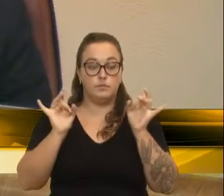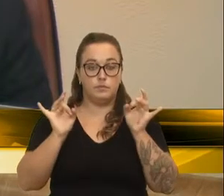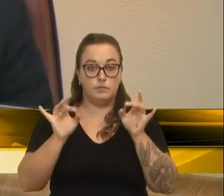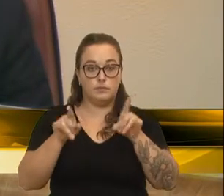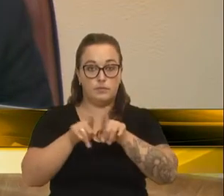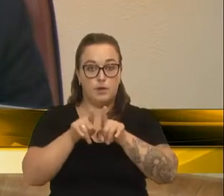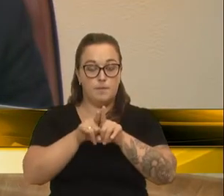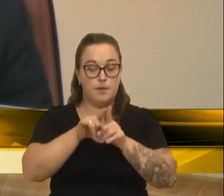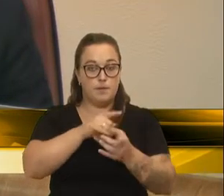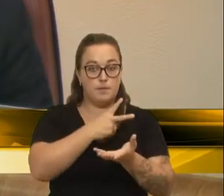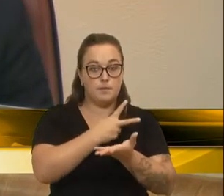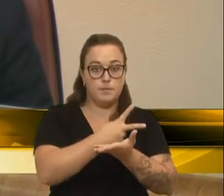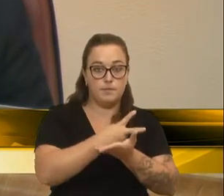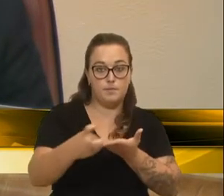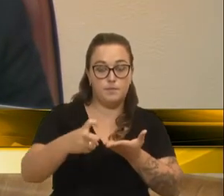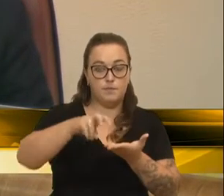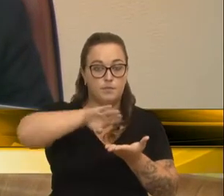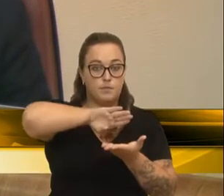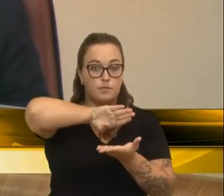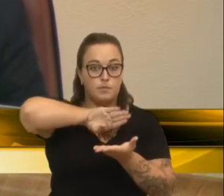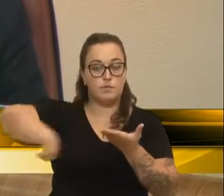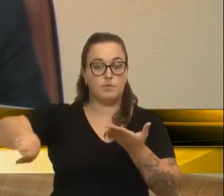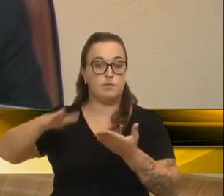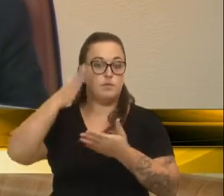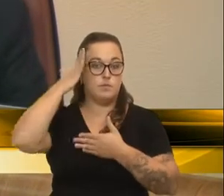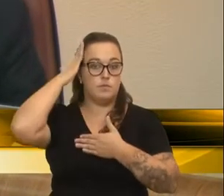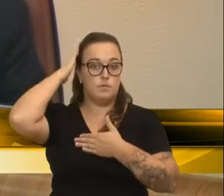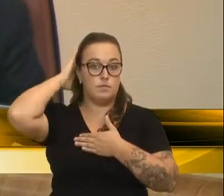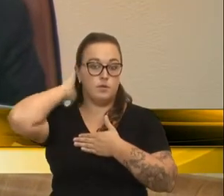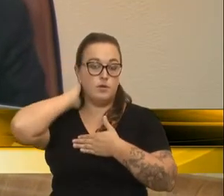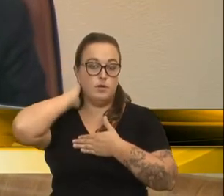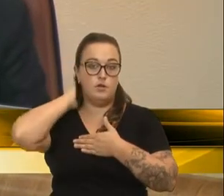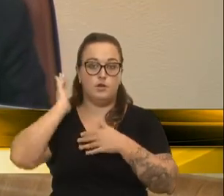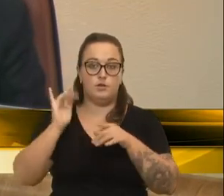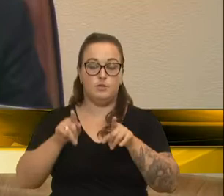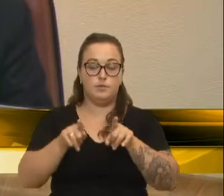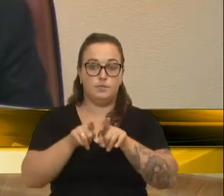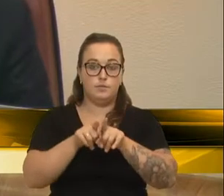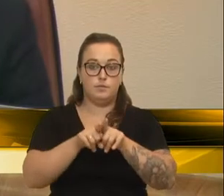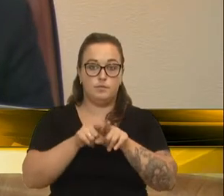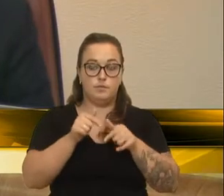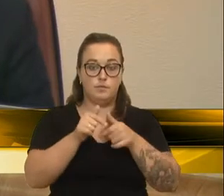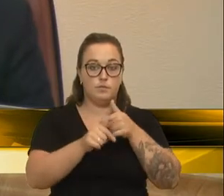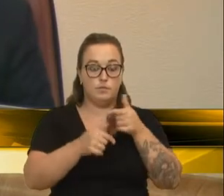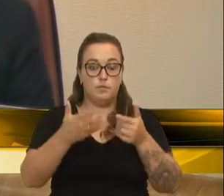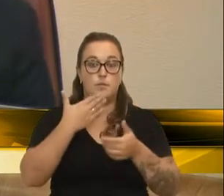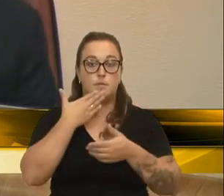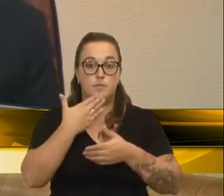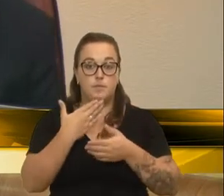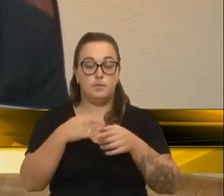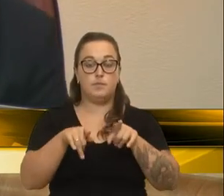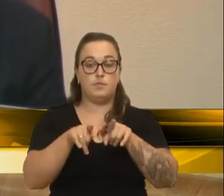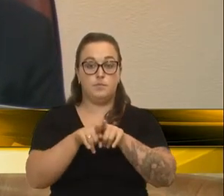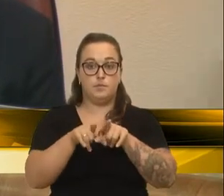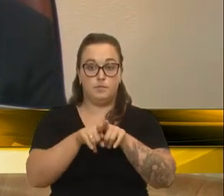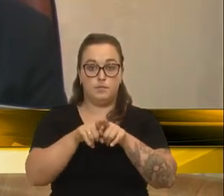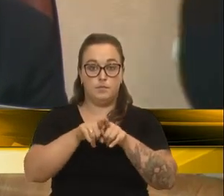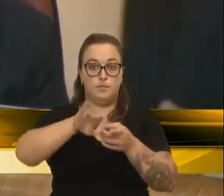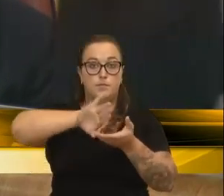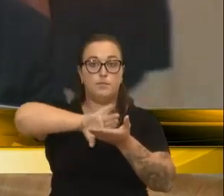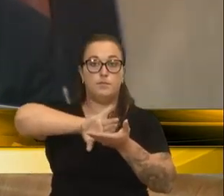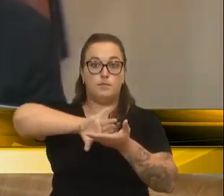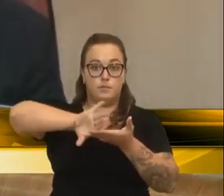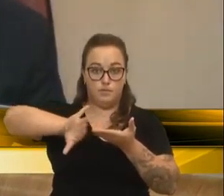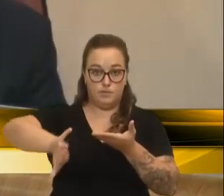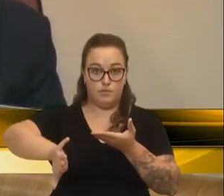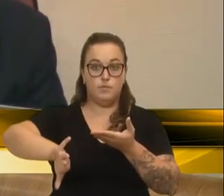de seu mandato, abre parênteses, impeachment, fecha parênteses, ponto. Requeiro também o afastamento cautelar